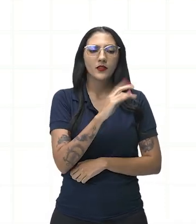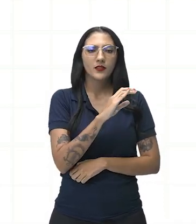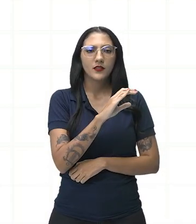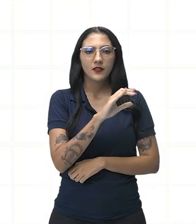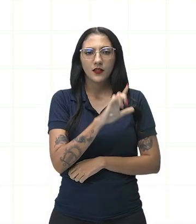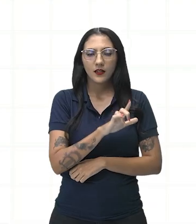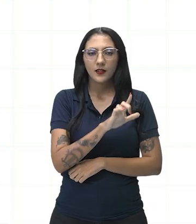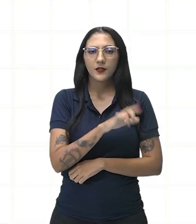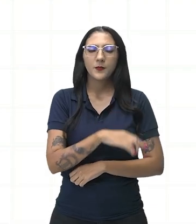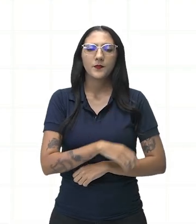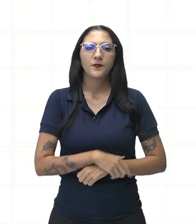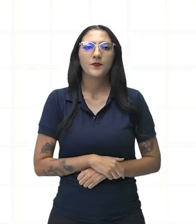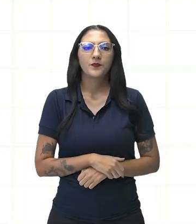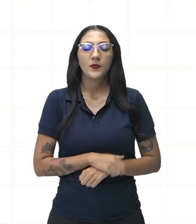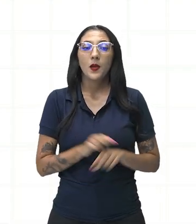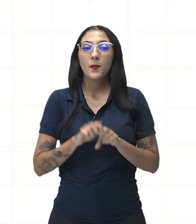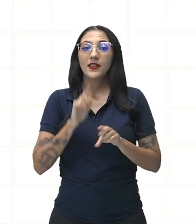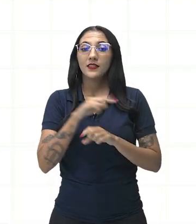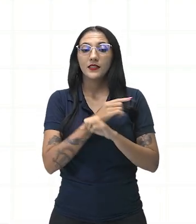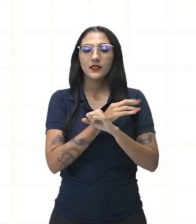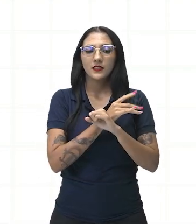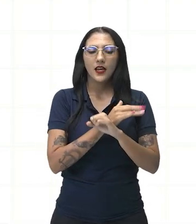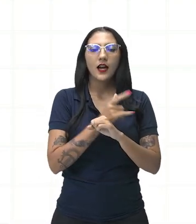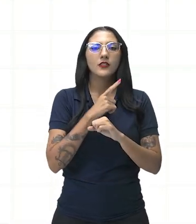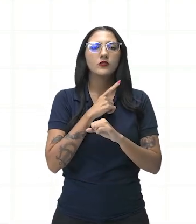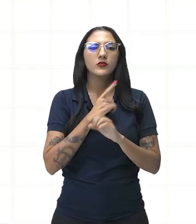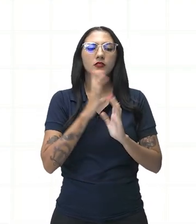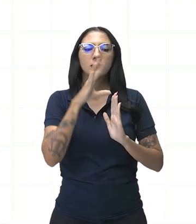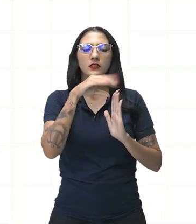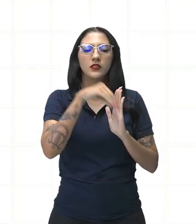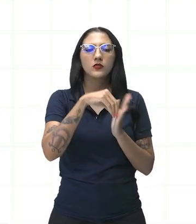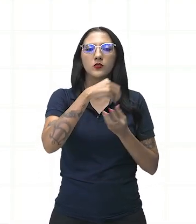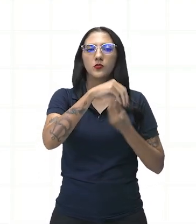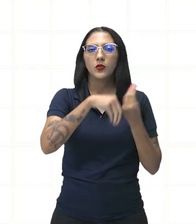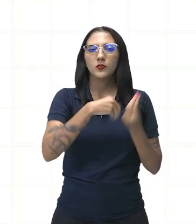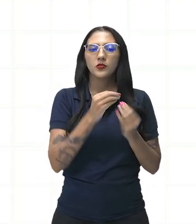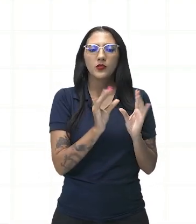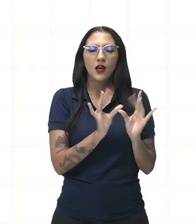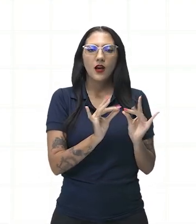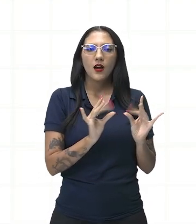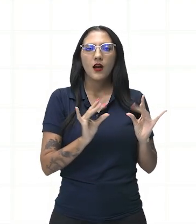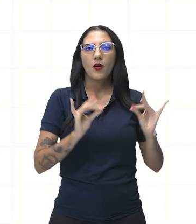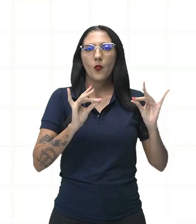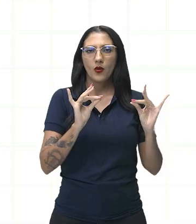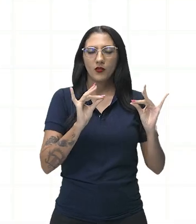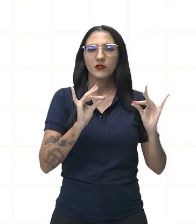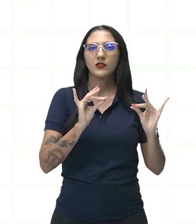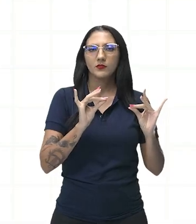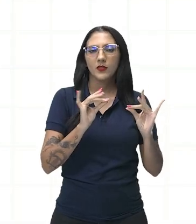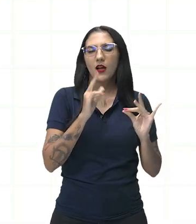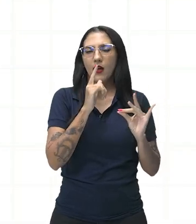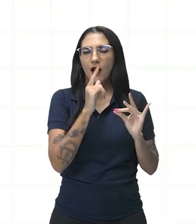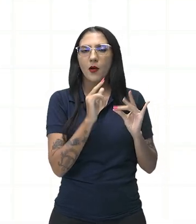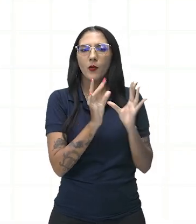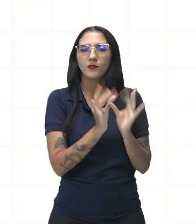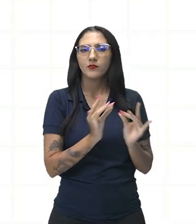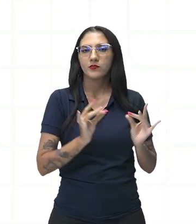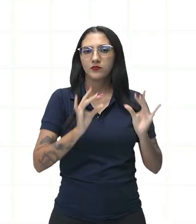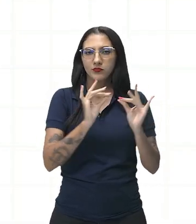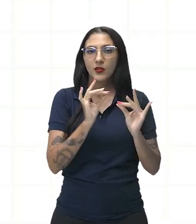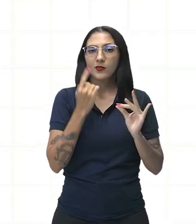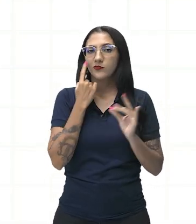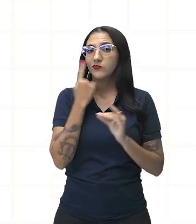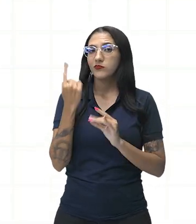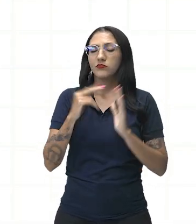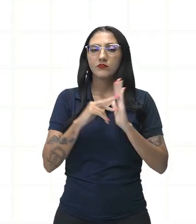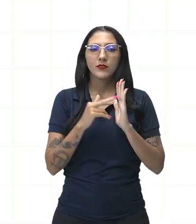Estamos considerando esse ácido em uma solução aquosa, ou seja, em meio líquido, representado pelo A e o Q,